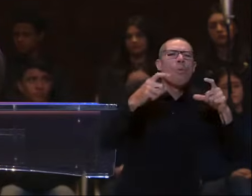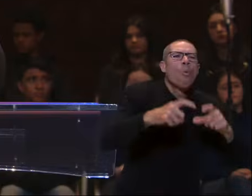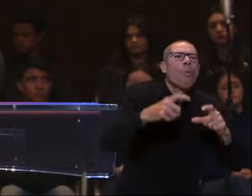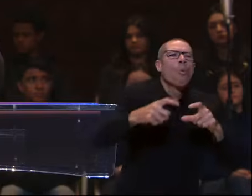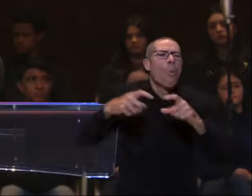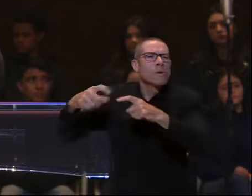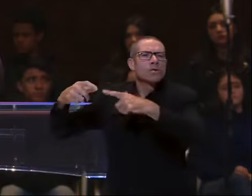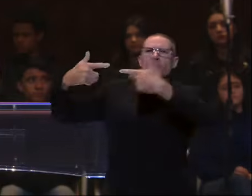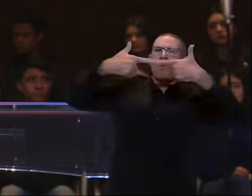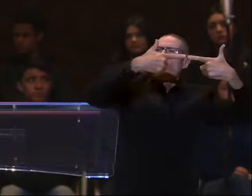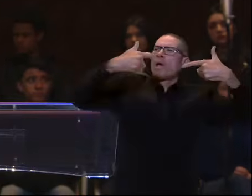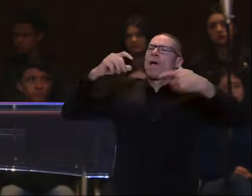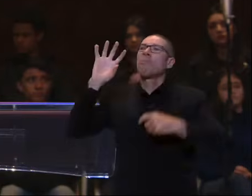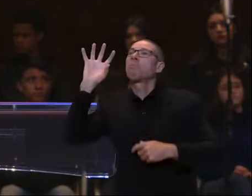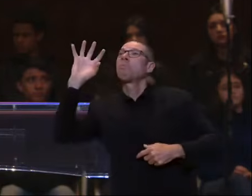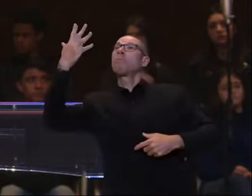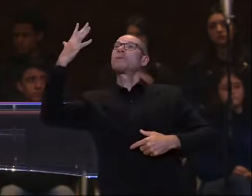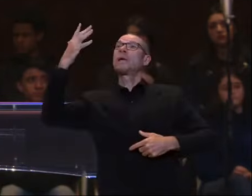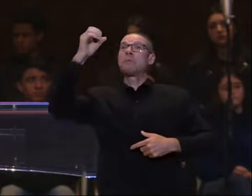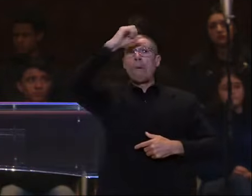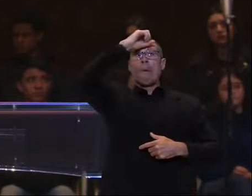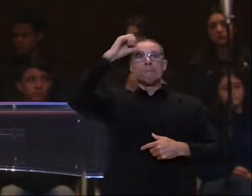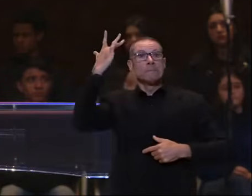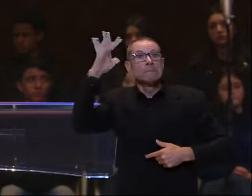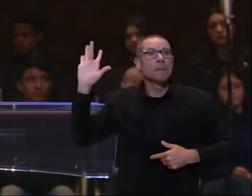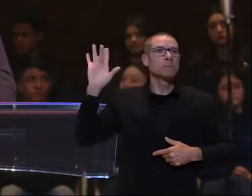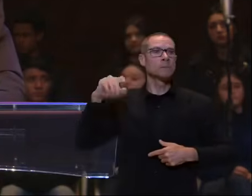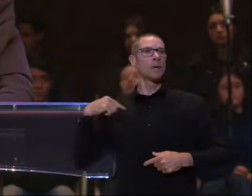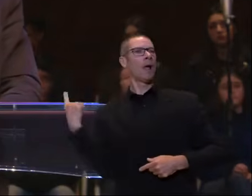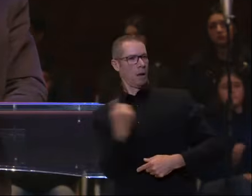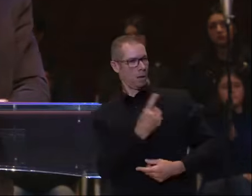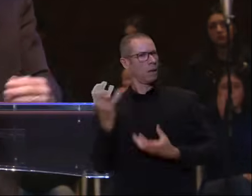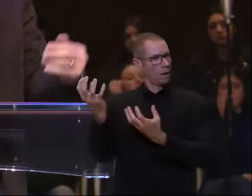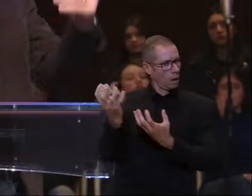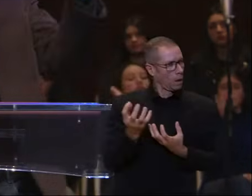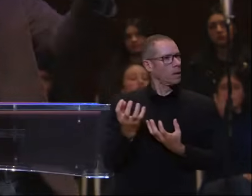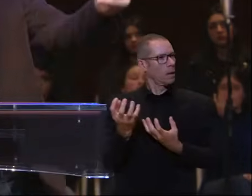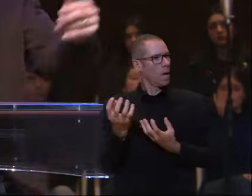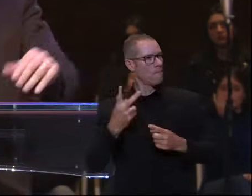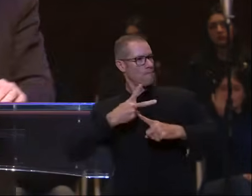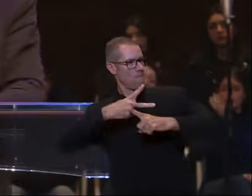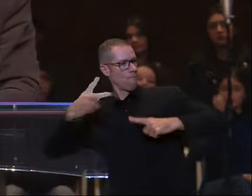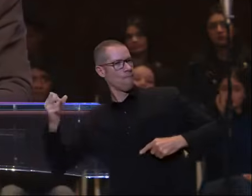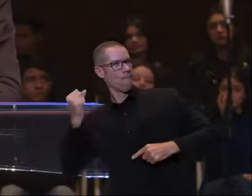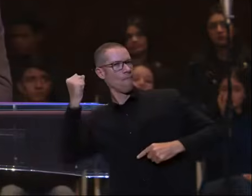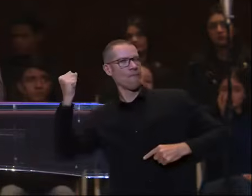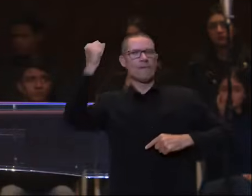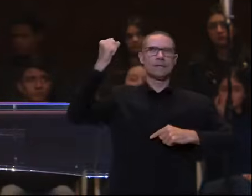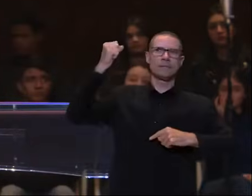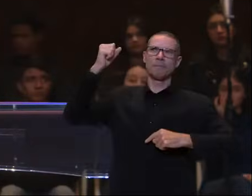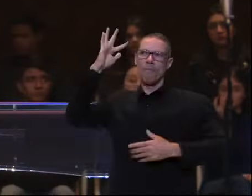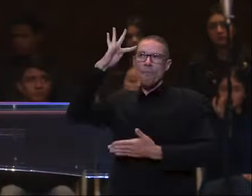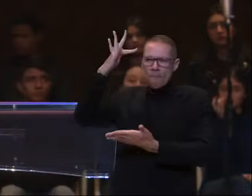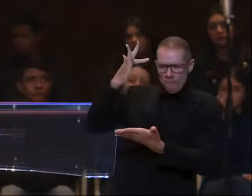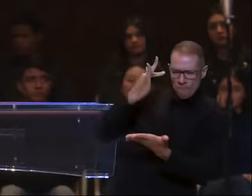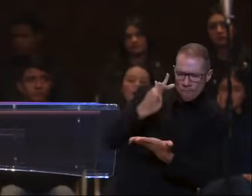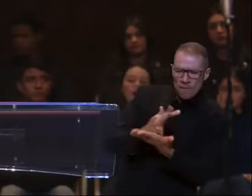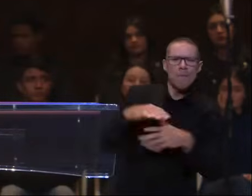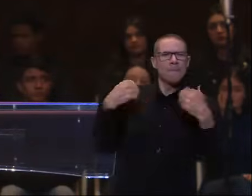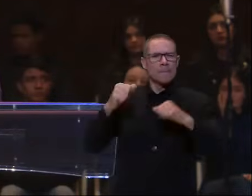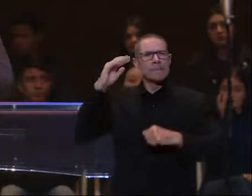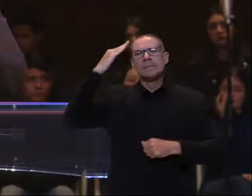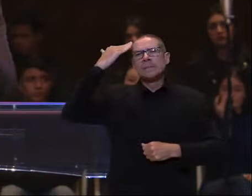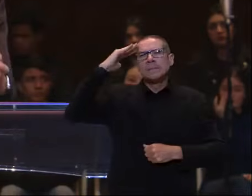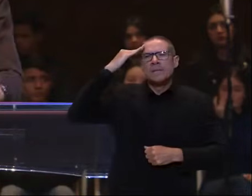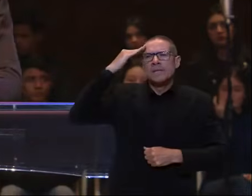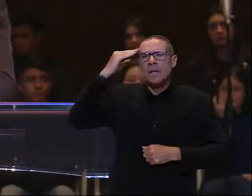essa guerra acontece? E se a gente quer, sim, vencer na batalha da fé, a gente precisa